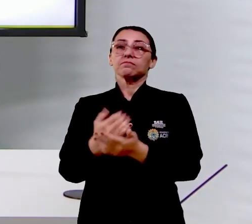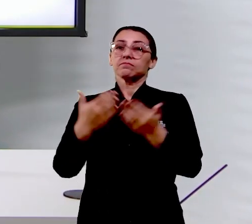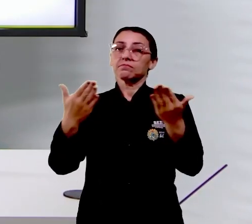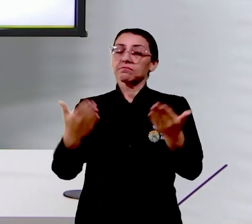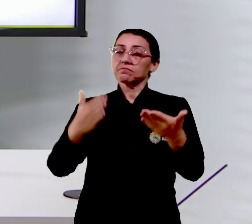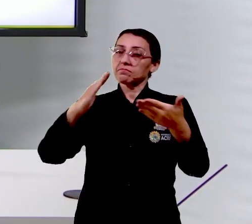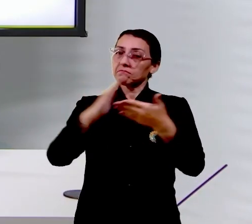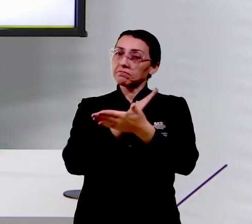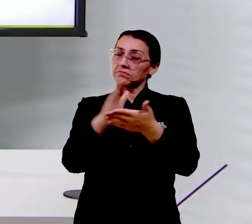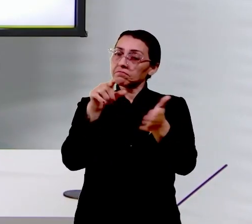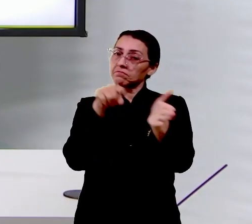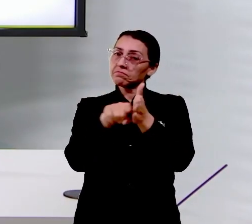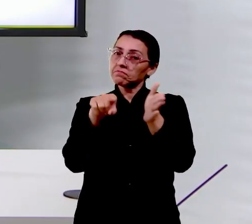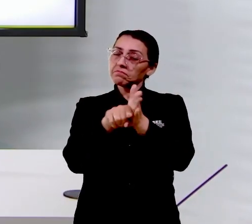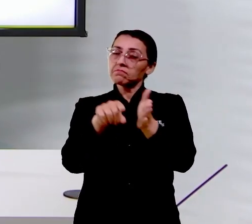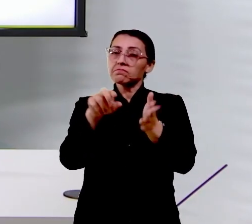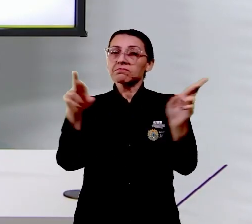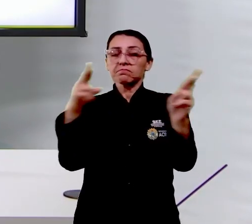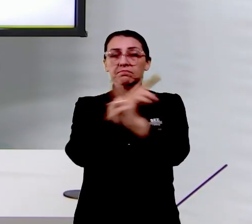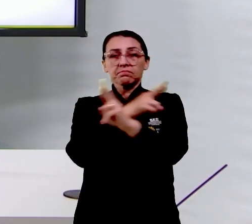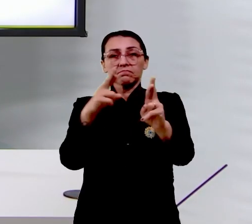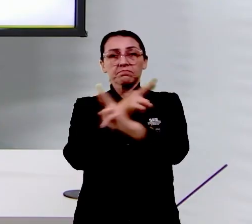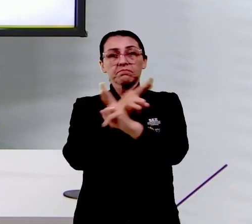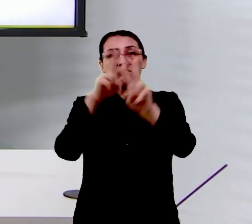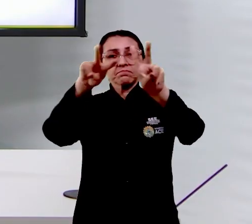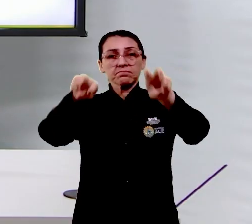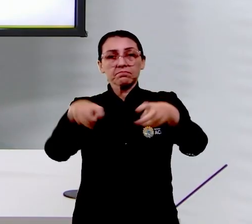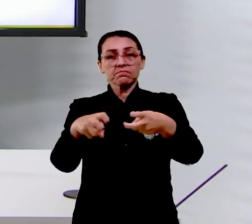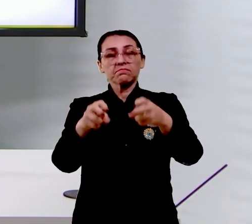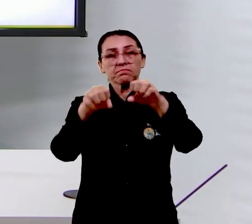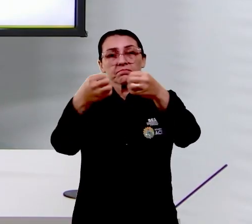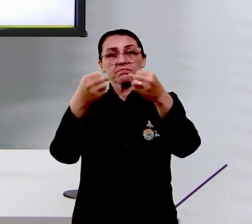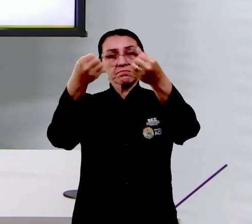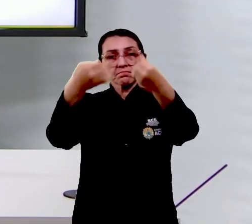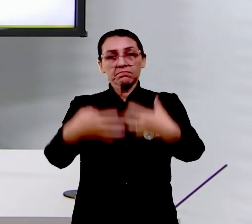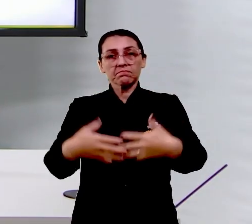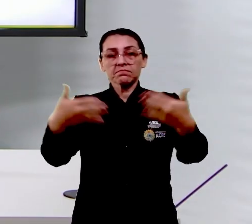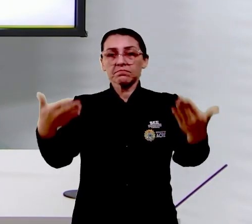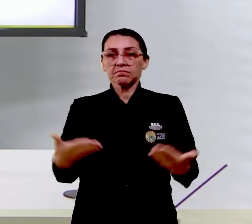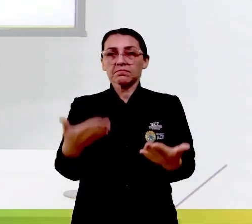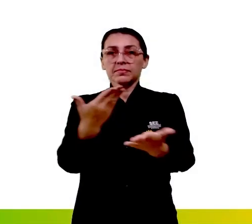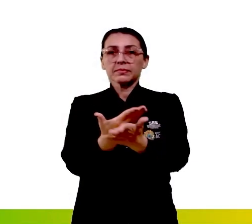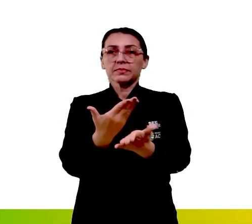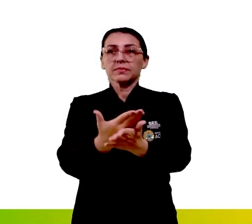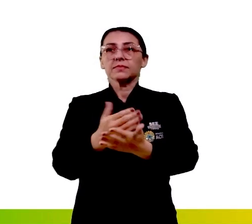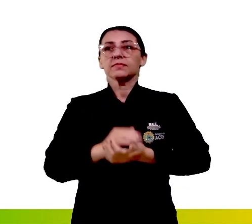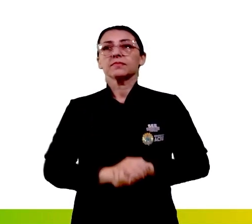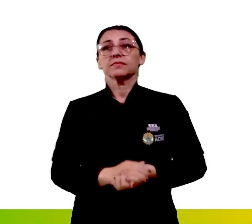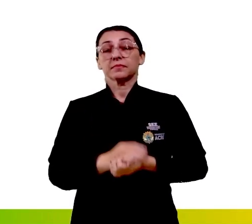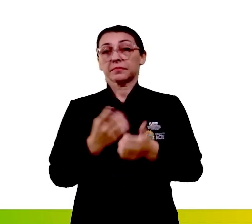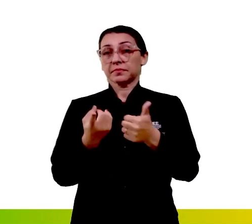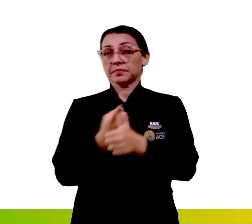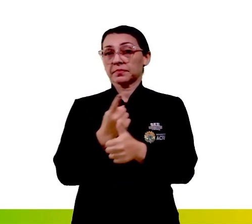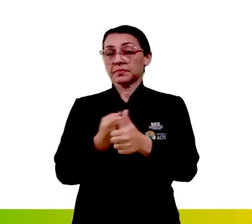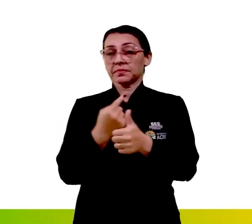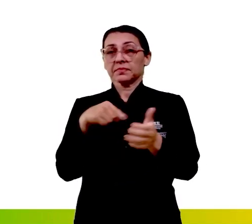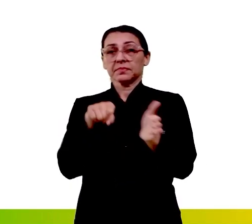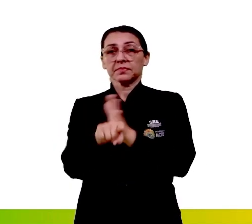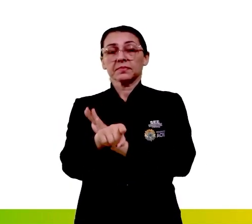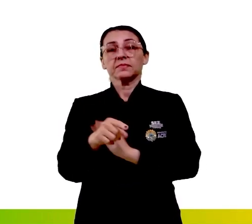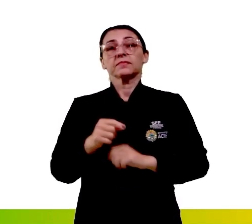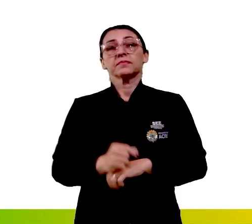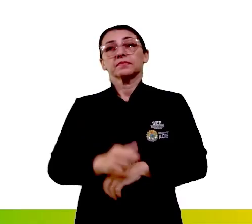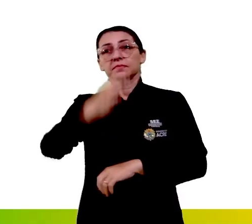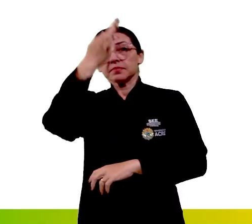de algumas questões relacionadas aos assuntos tratados na aula de hoje. Então, a primeira questão é a